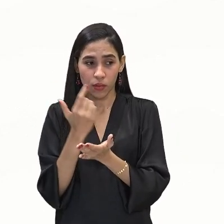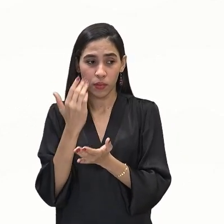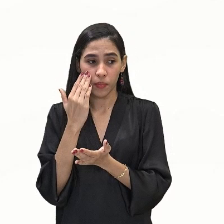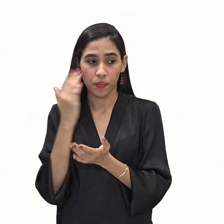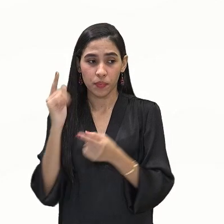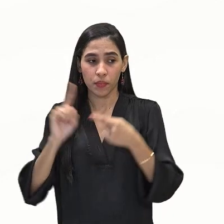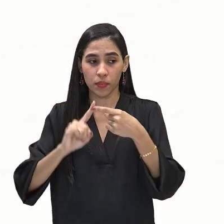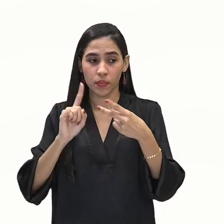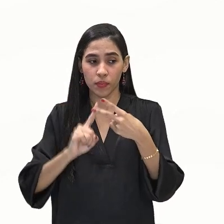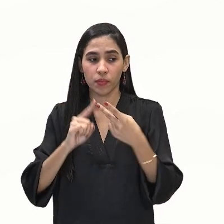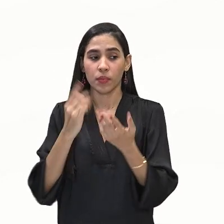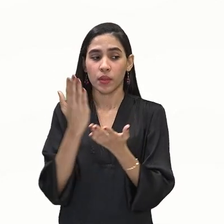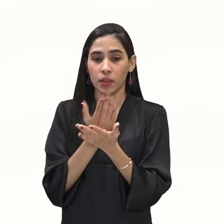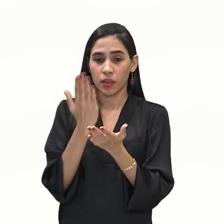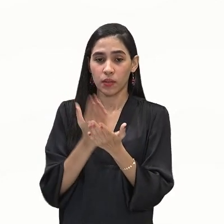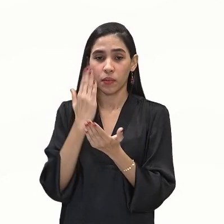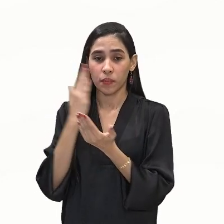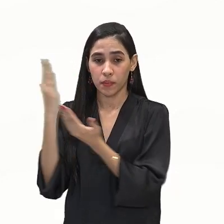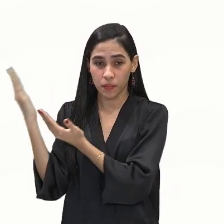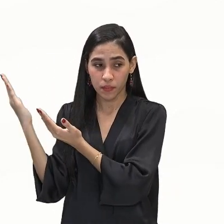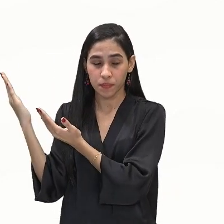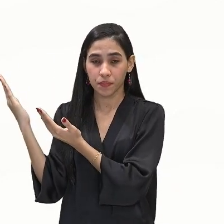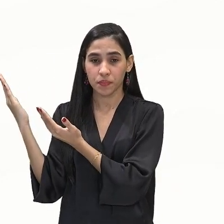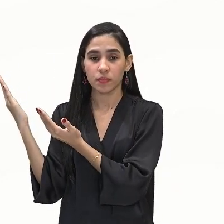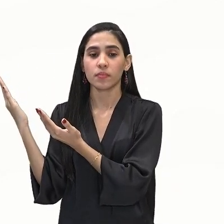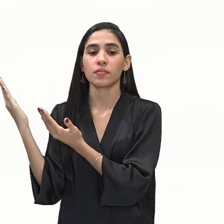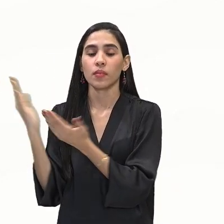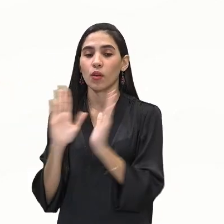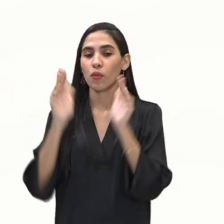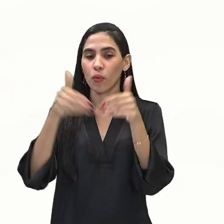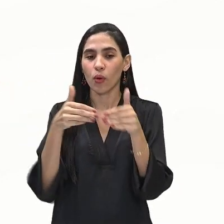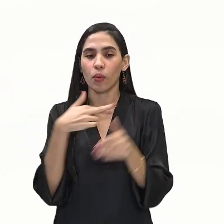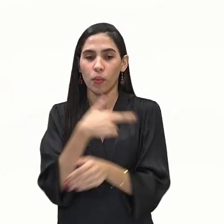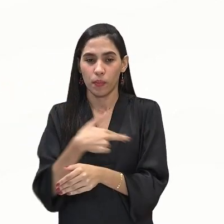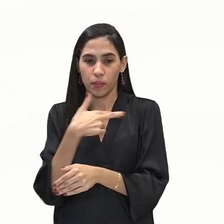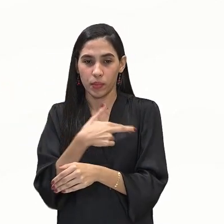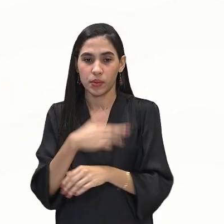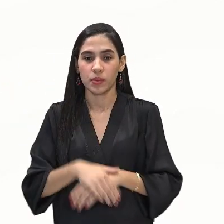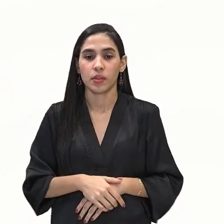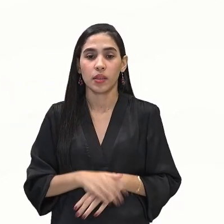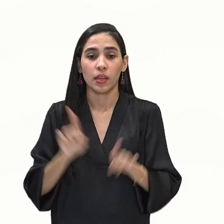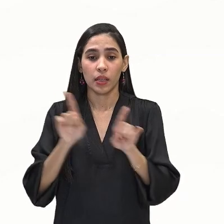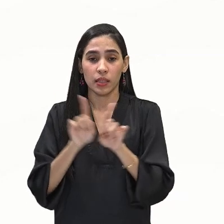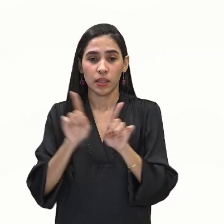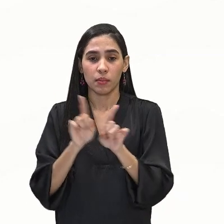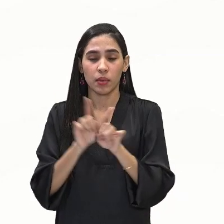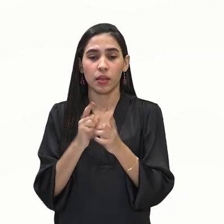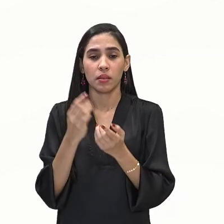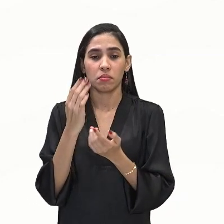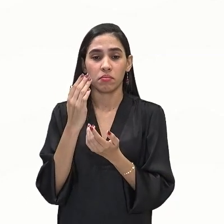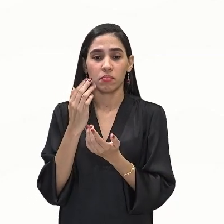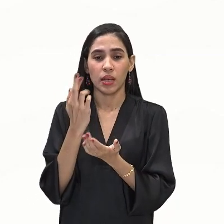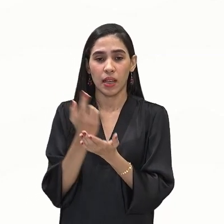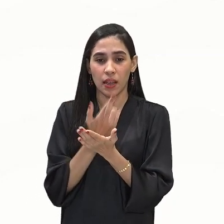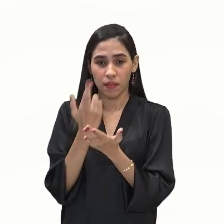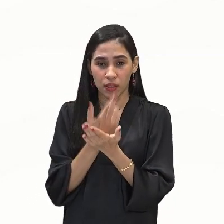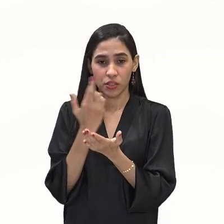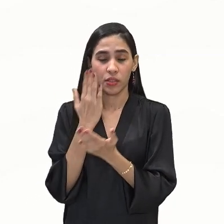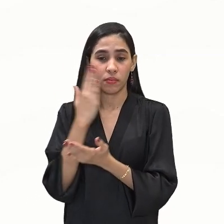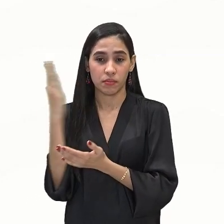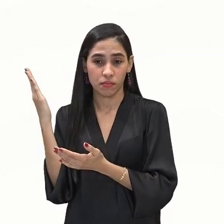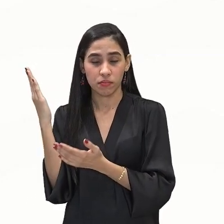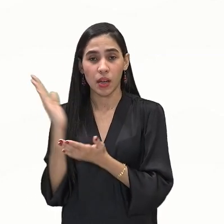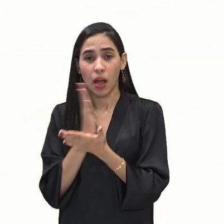Saudades, esse é o livro de poesia romântica, não é? E a Revista Niterói. Alguns autores só